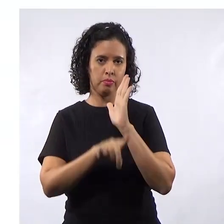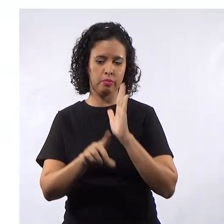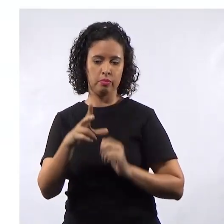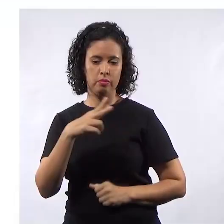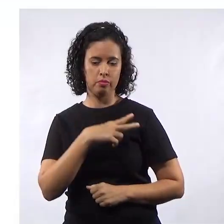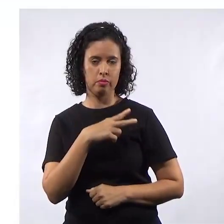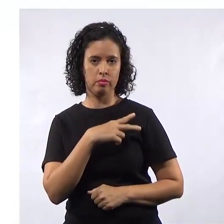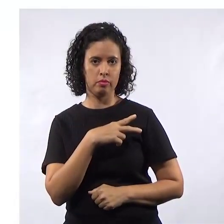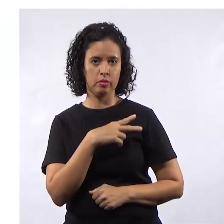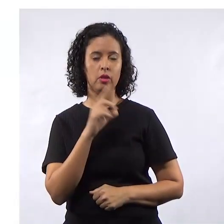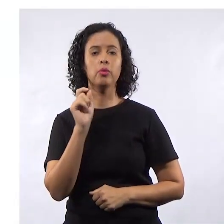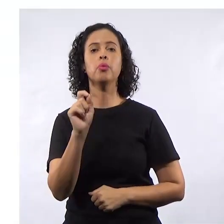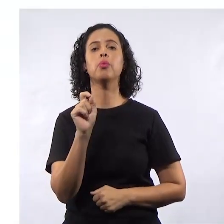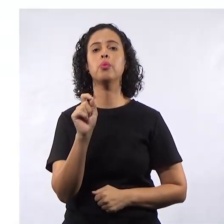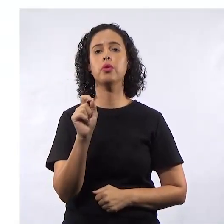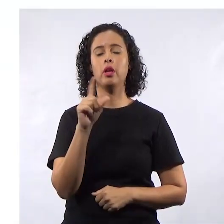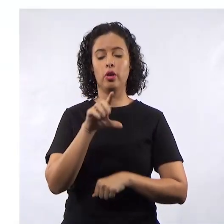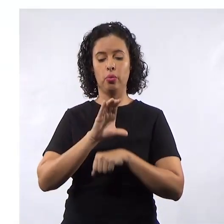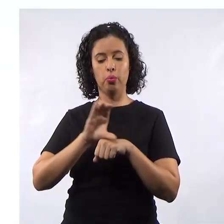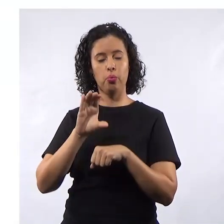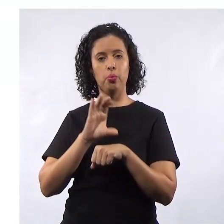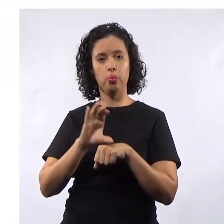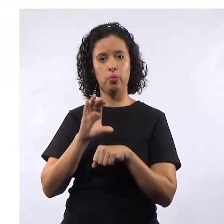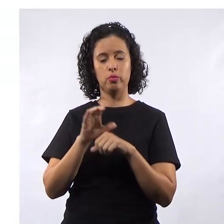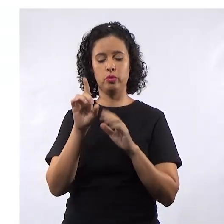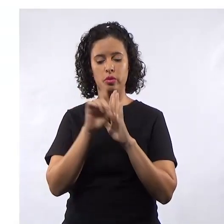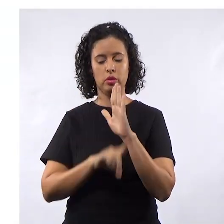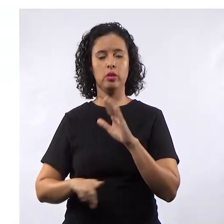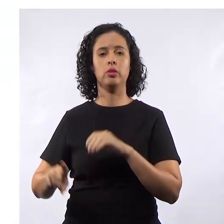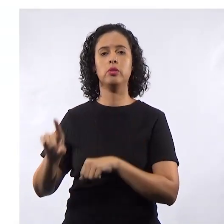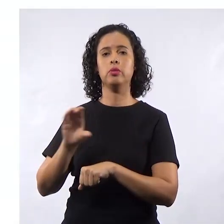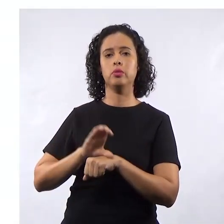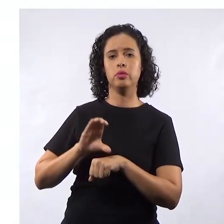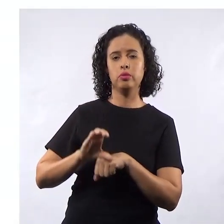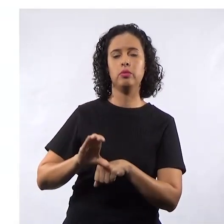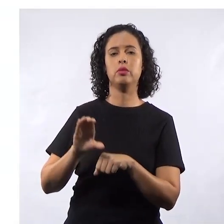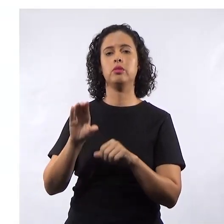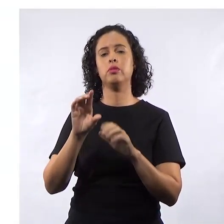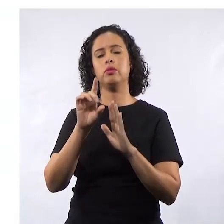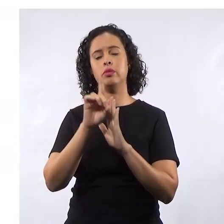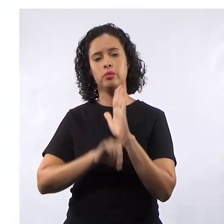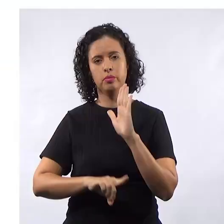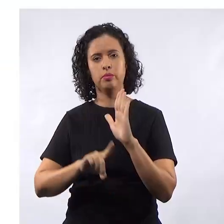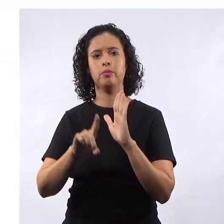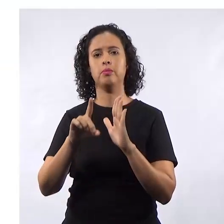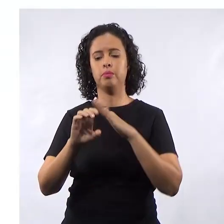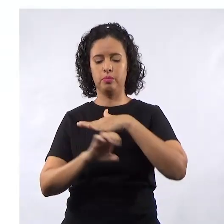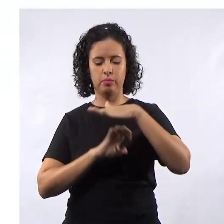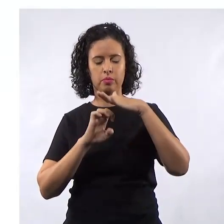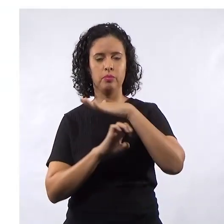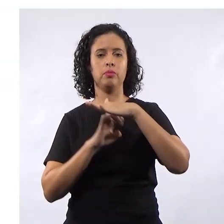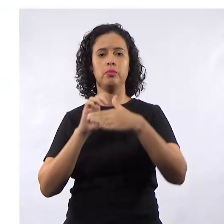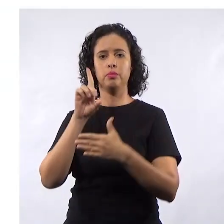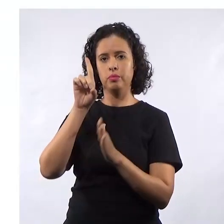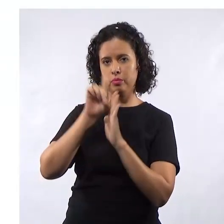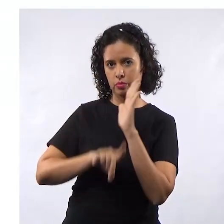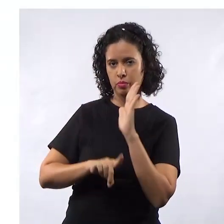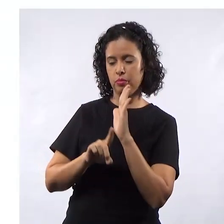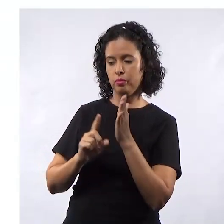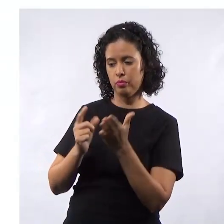aqui, ó, nesse momento aqui do nosso curso, aqui, ó, direito civil, direito empresarial e o direito do consumidor,